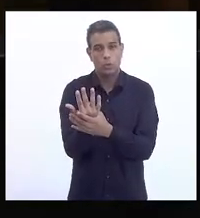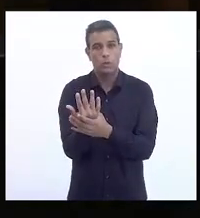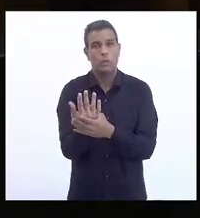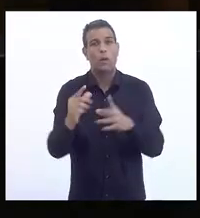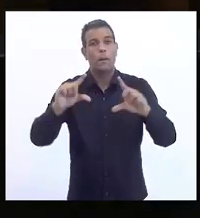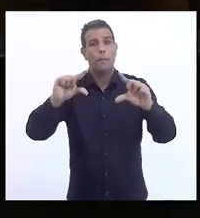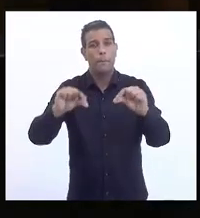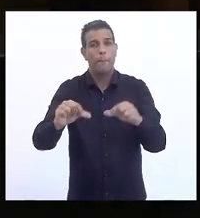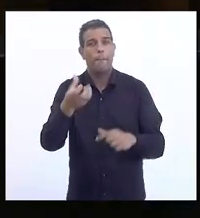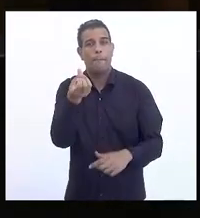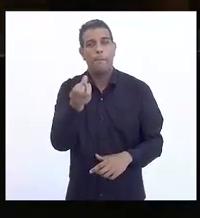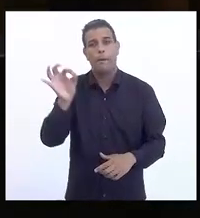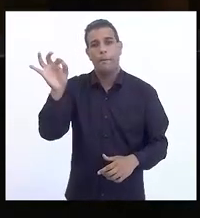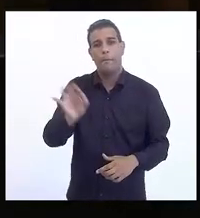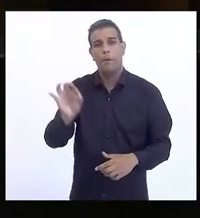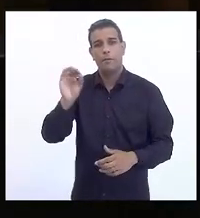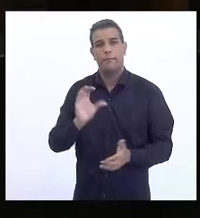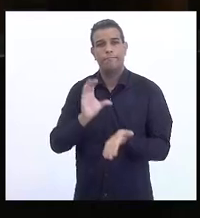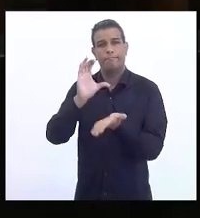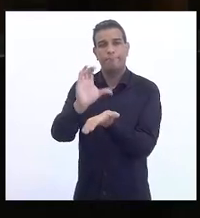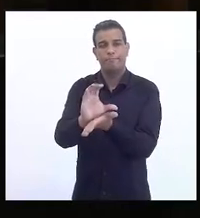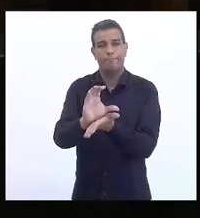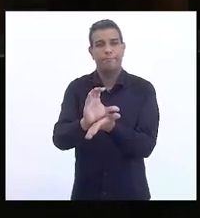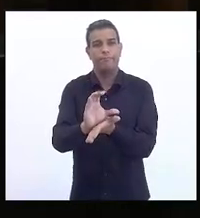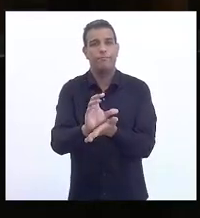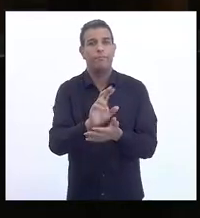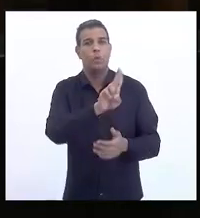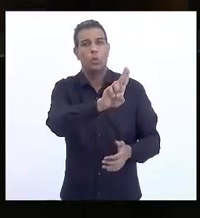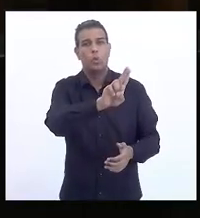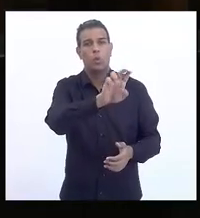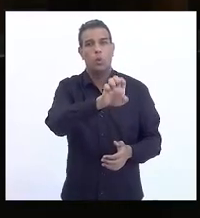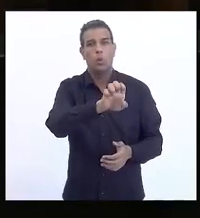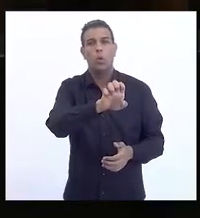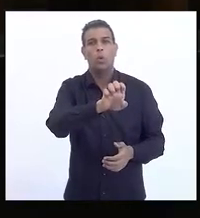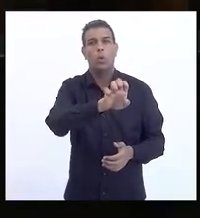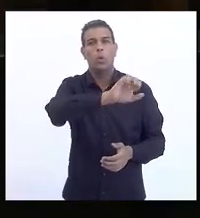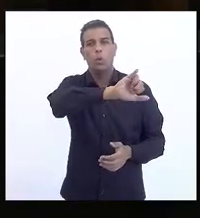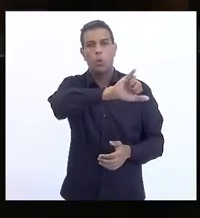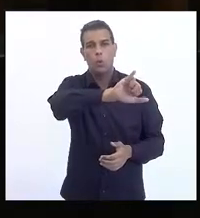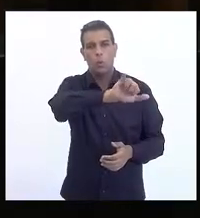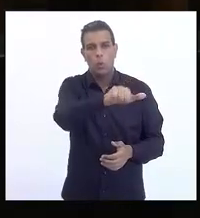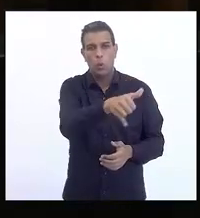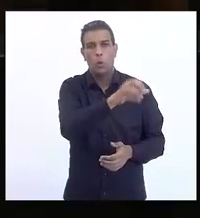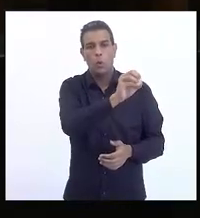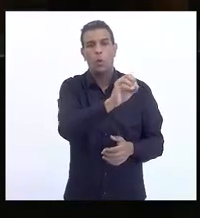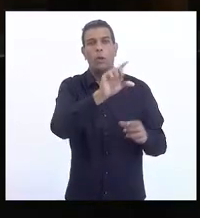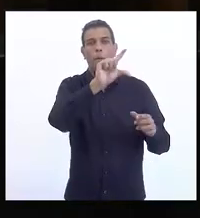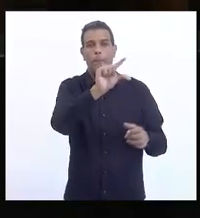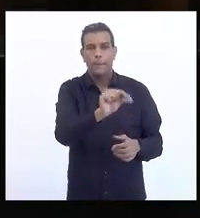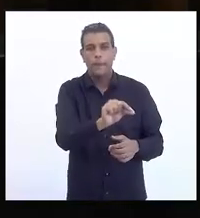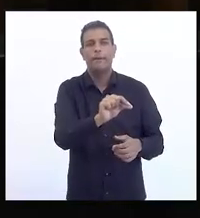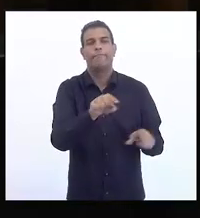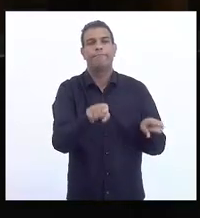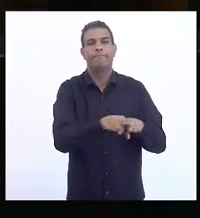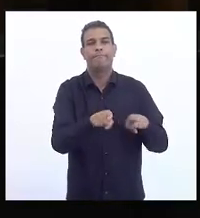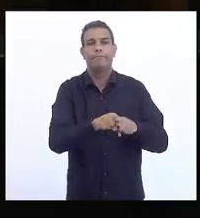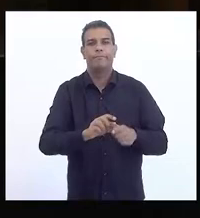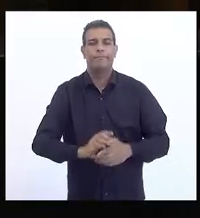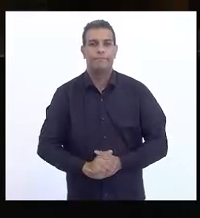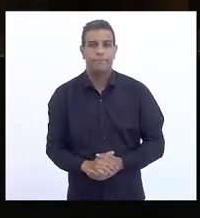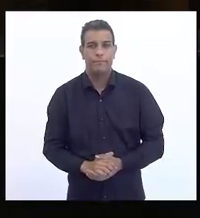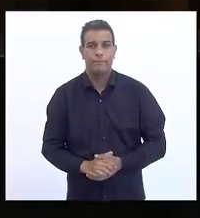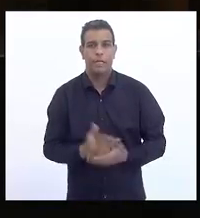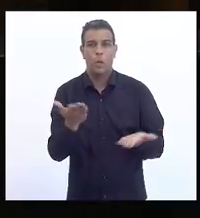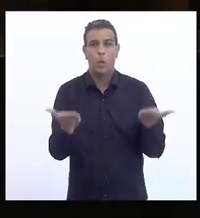menos 6% do seu orçamento e a UESO terá menos 28% desse orçamento. No abismo que